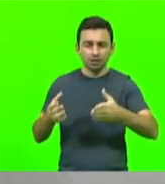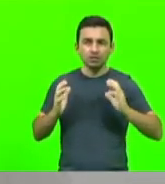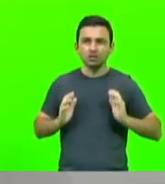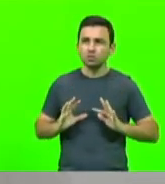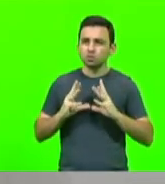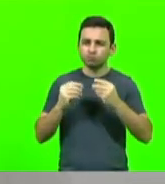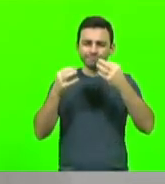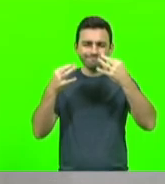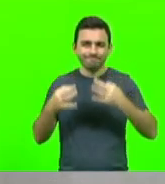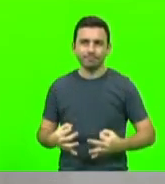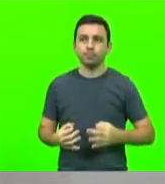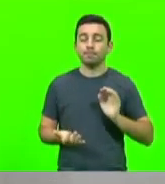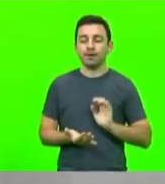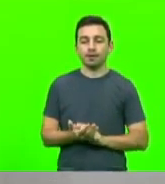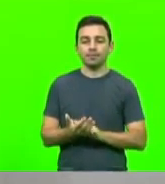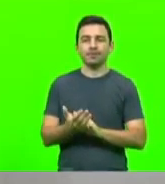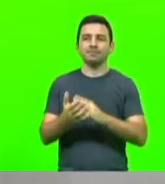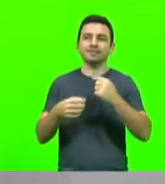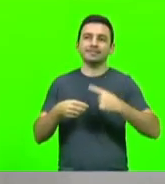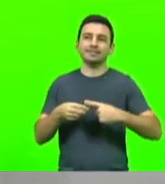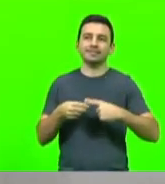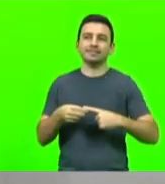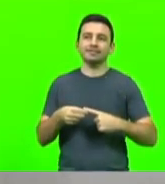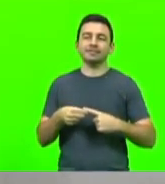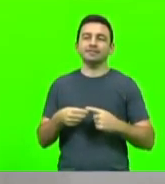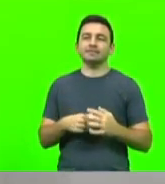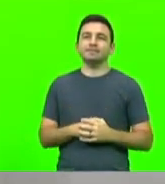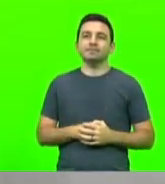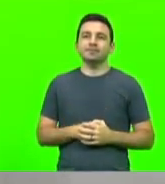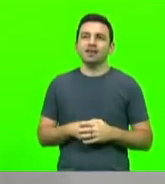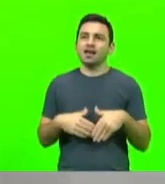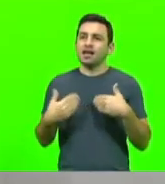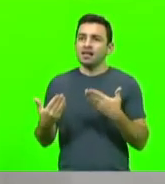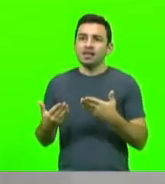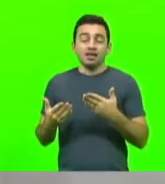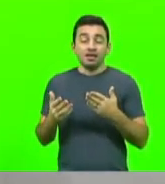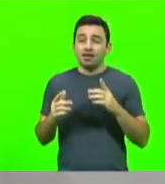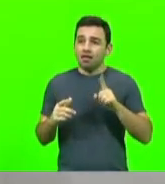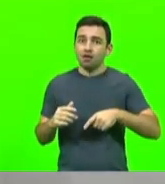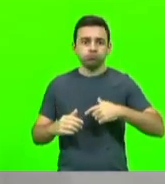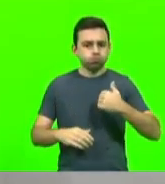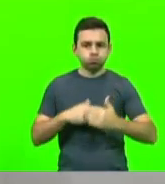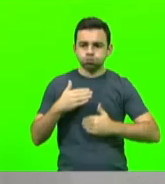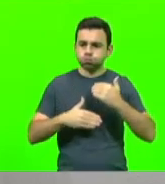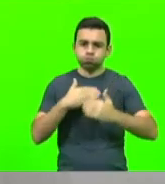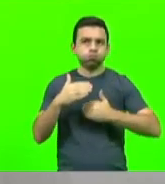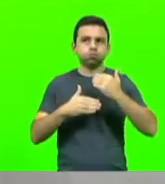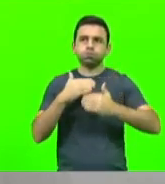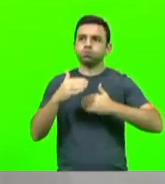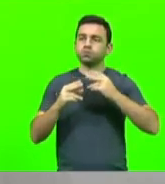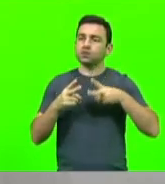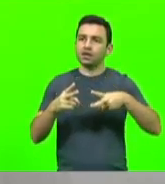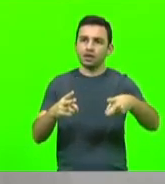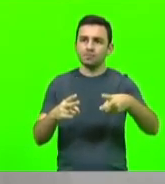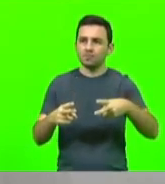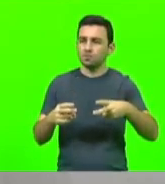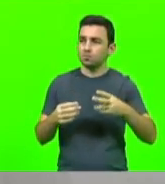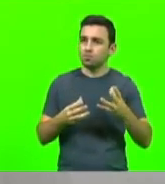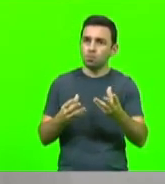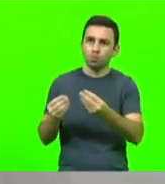parabéns a essa cidade que é uma locomotiva que puxa diversos vagões aí pelo